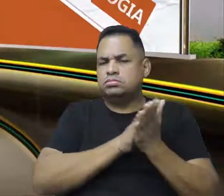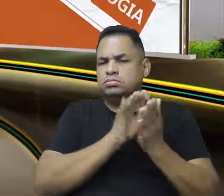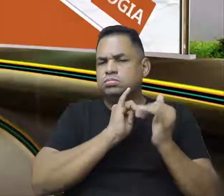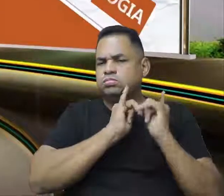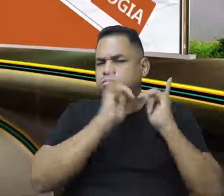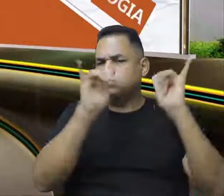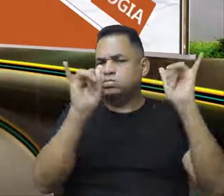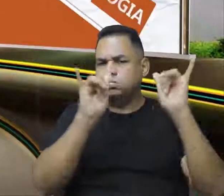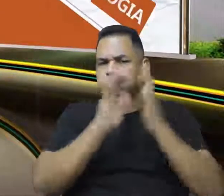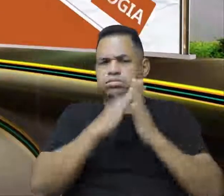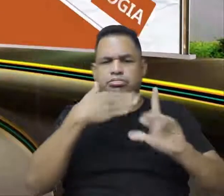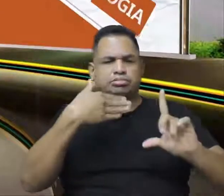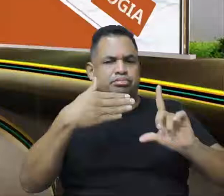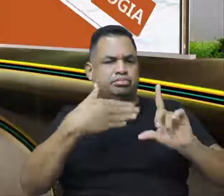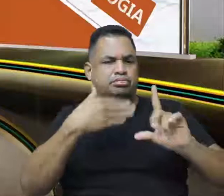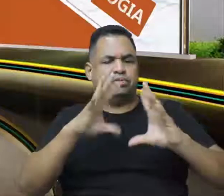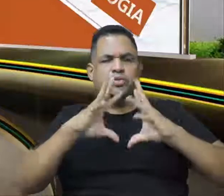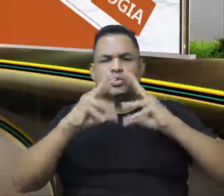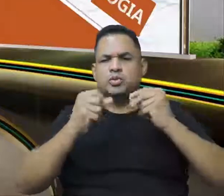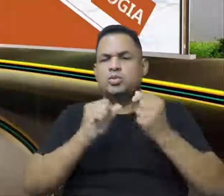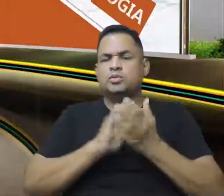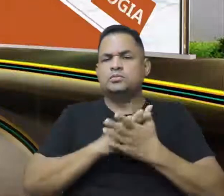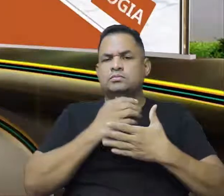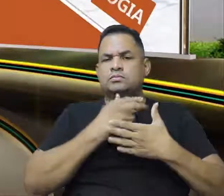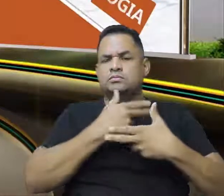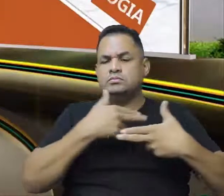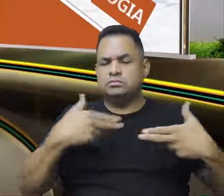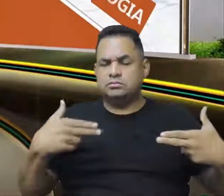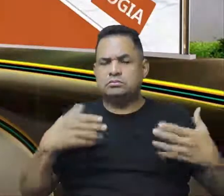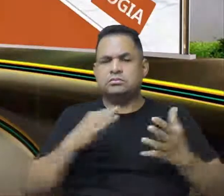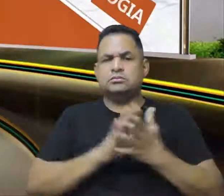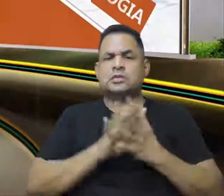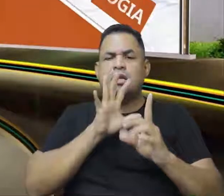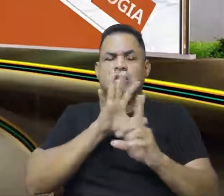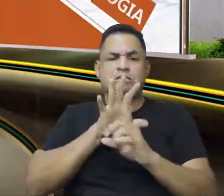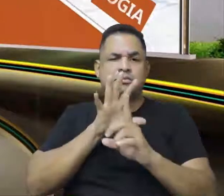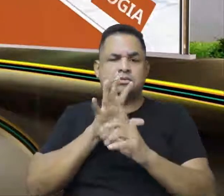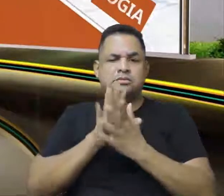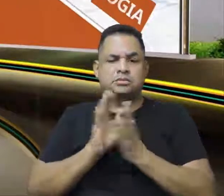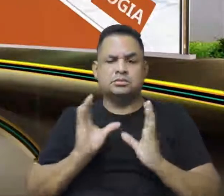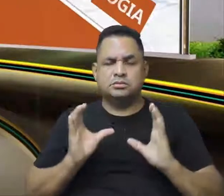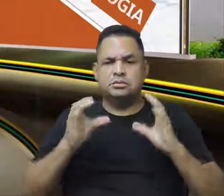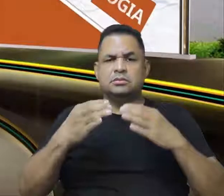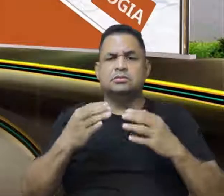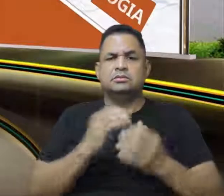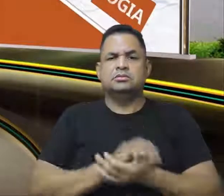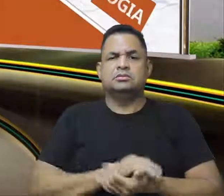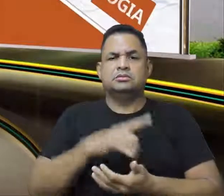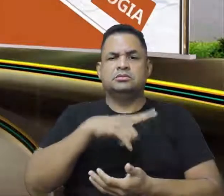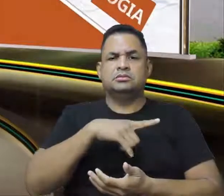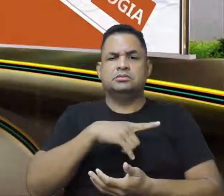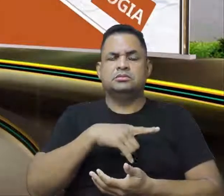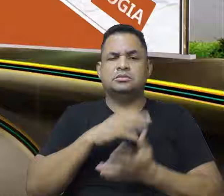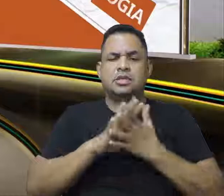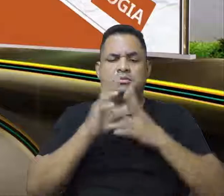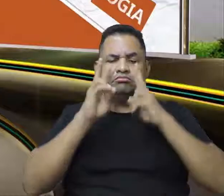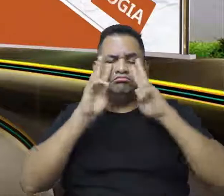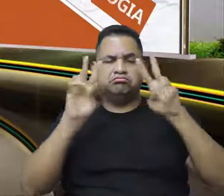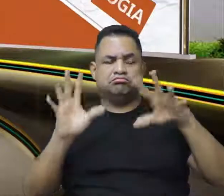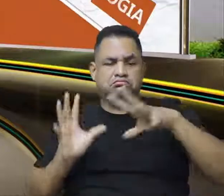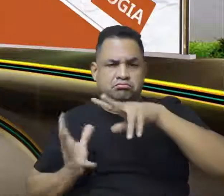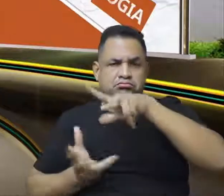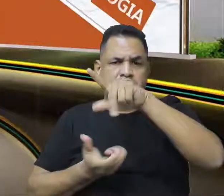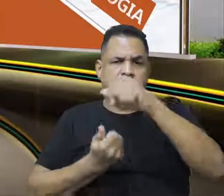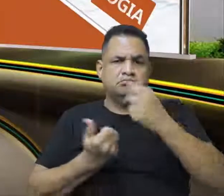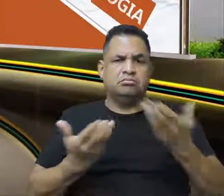todos. Todos os meios de comunicação, gente, eles são influenciados por essas classes, que têm alguma visão de mundo e que,